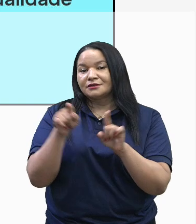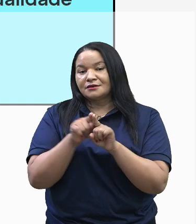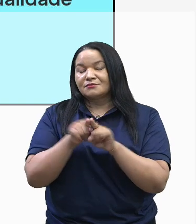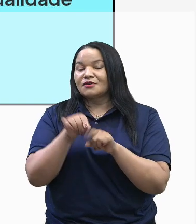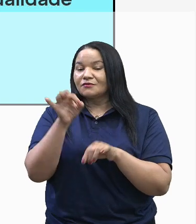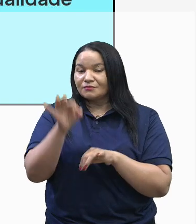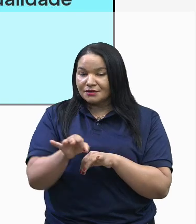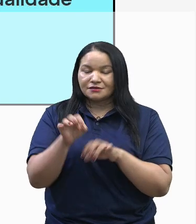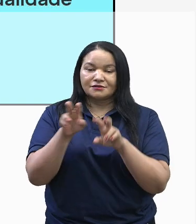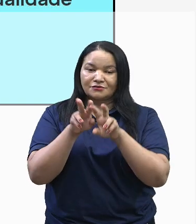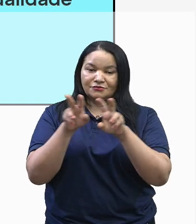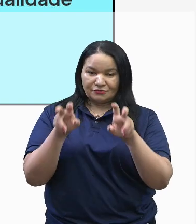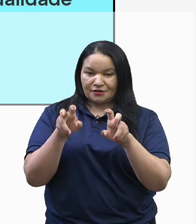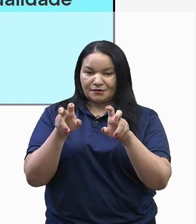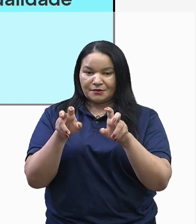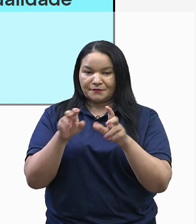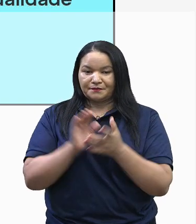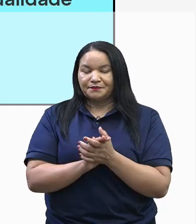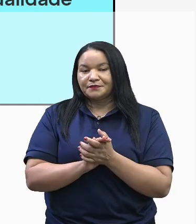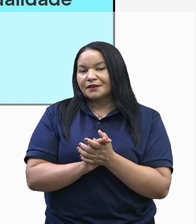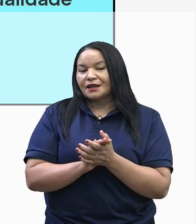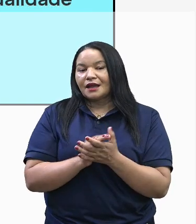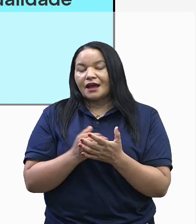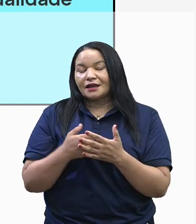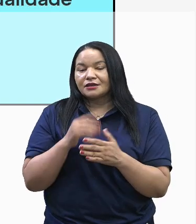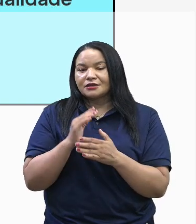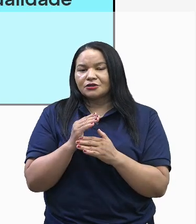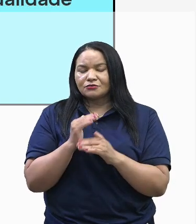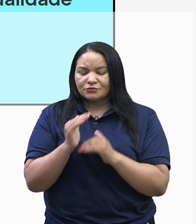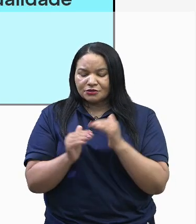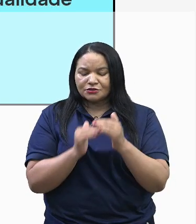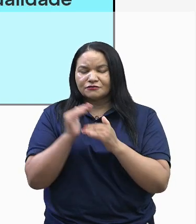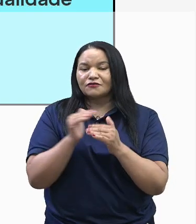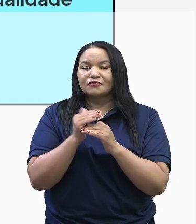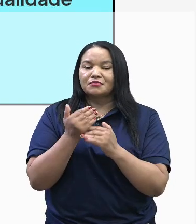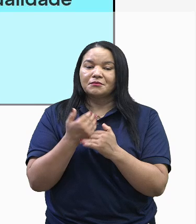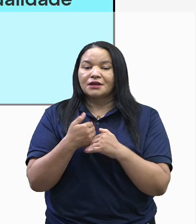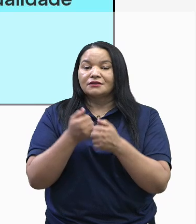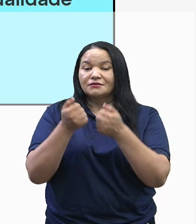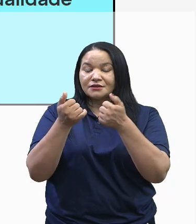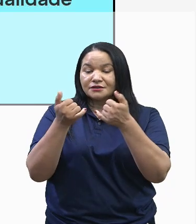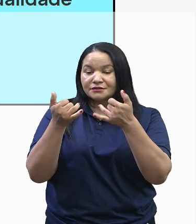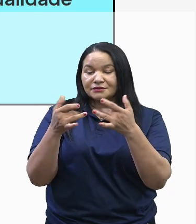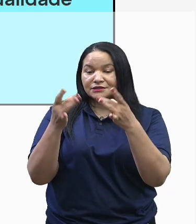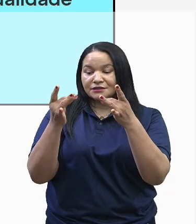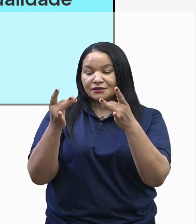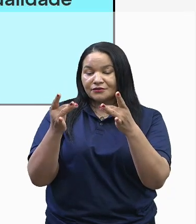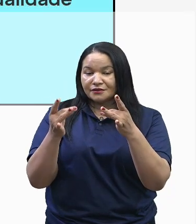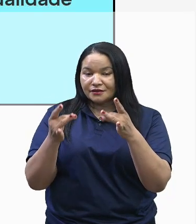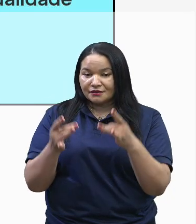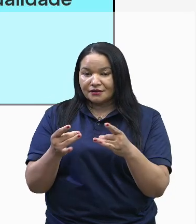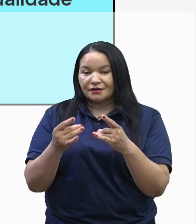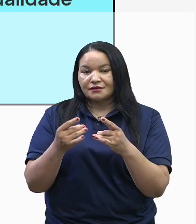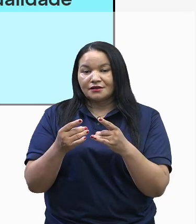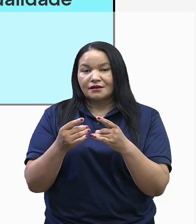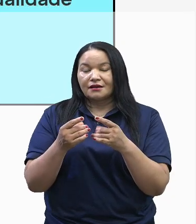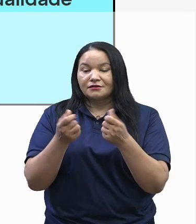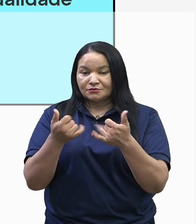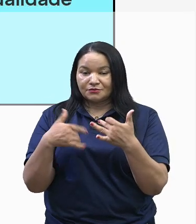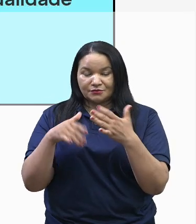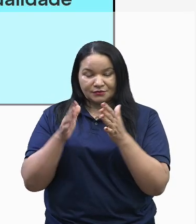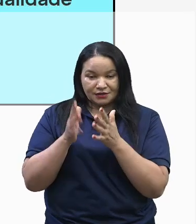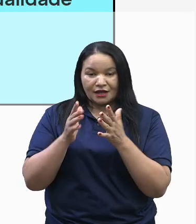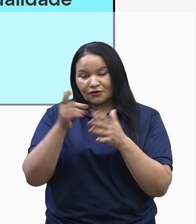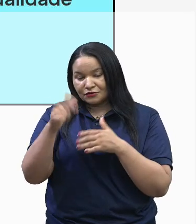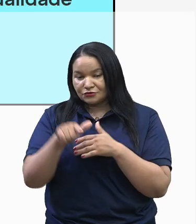nossa temática. E o desenvolvimento, como nós vimos anteriormente, ele vai trazer